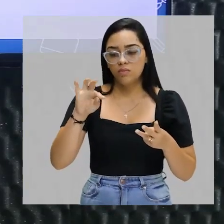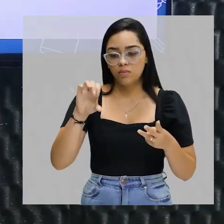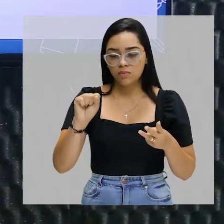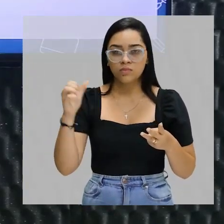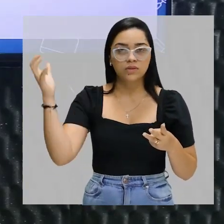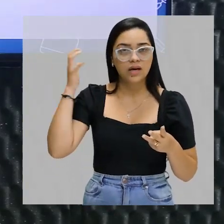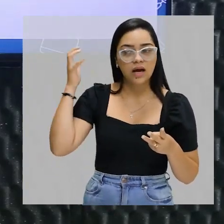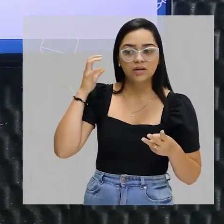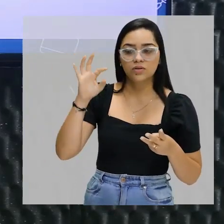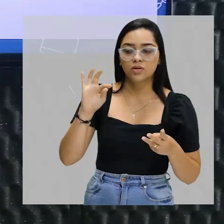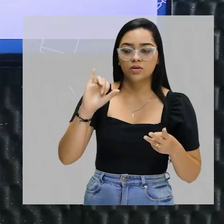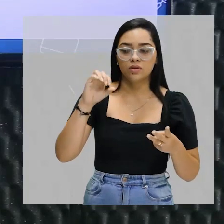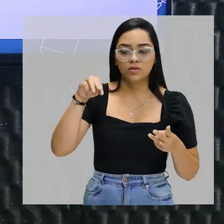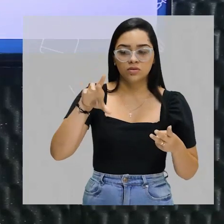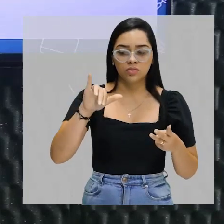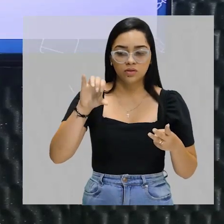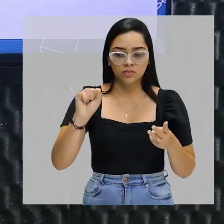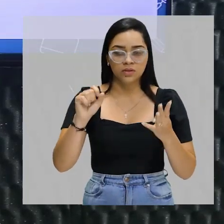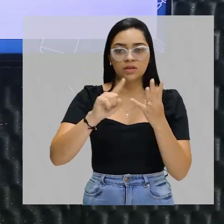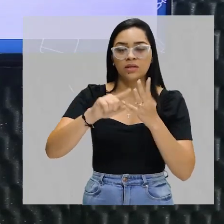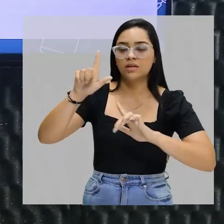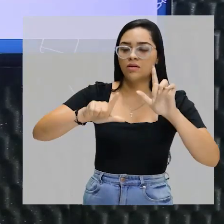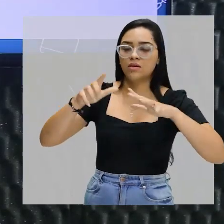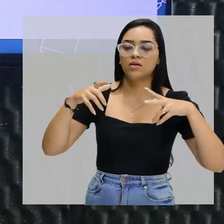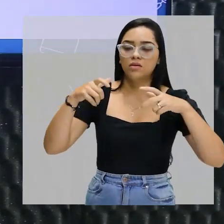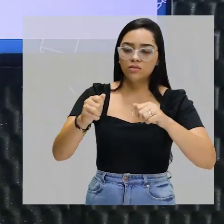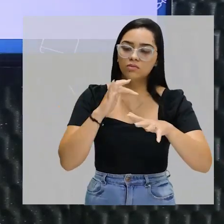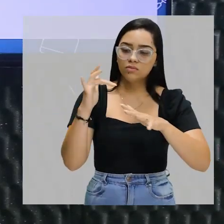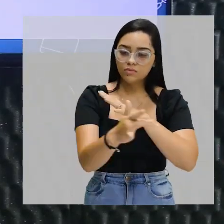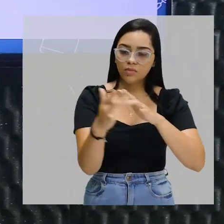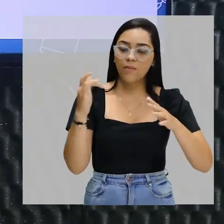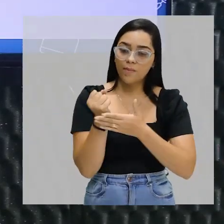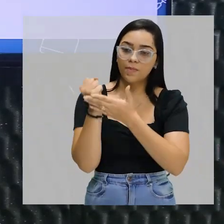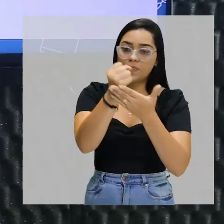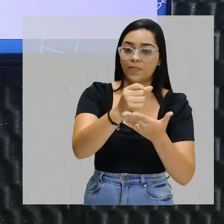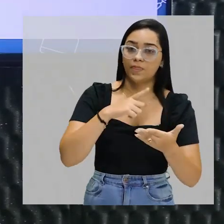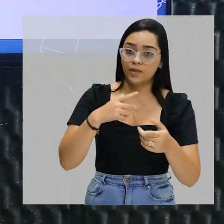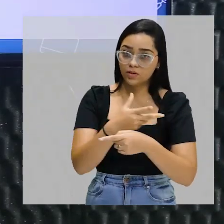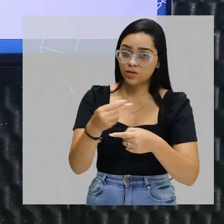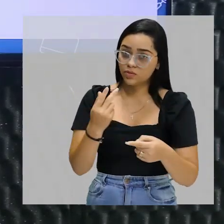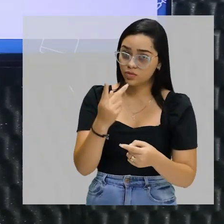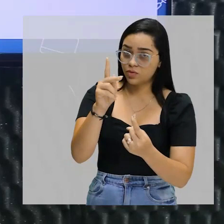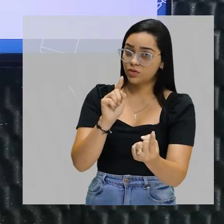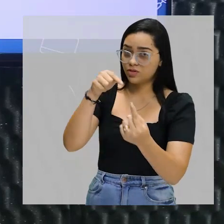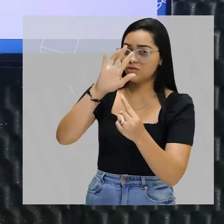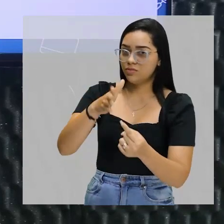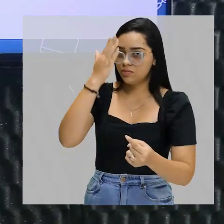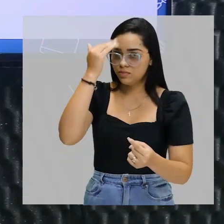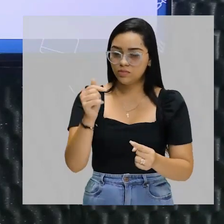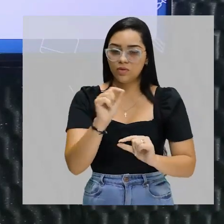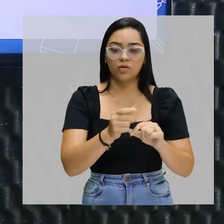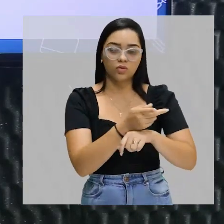Rádio Timbira Claro Além de estar na televisão então estamos em todas as mídias para te ajudar a alcançar os teus objetivos Então já sabe né